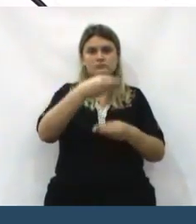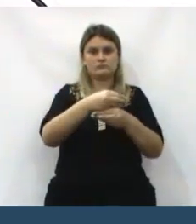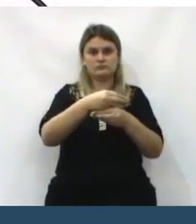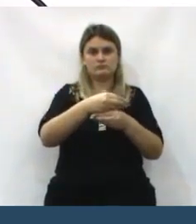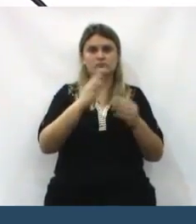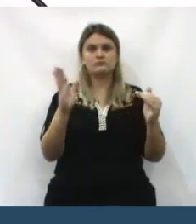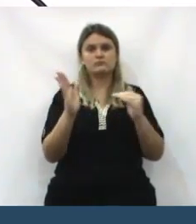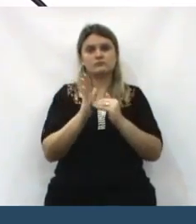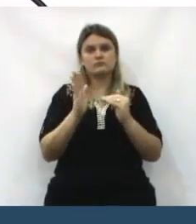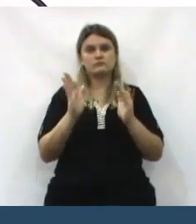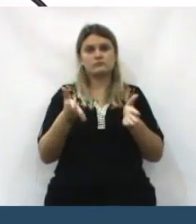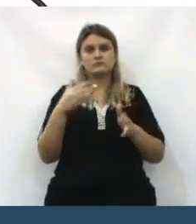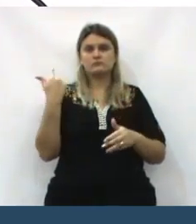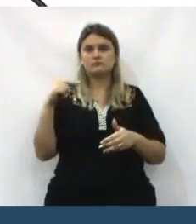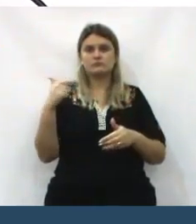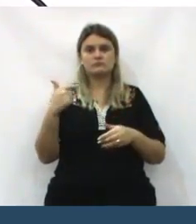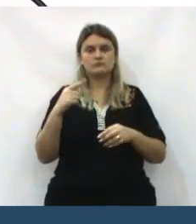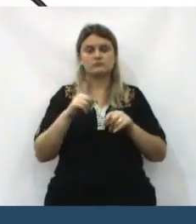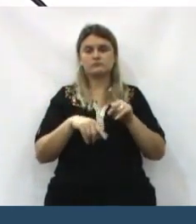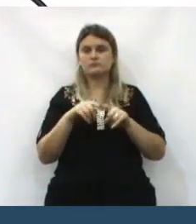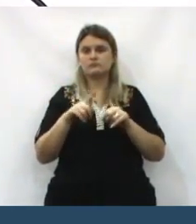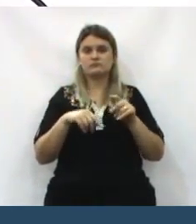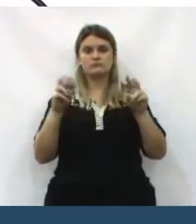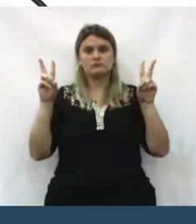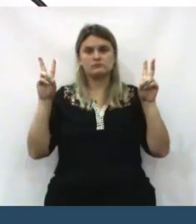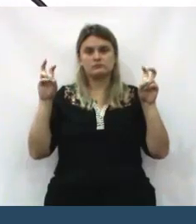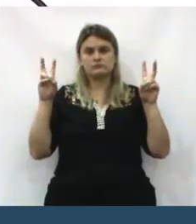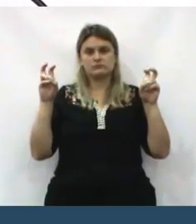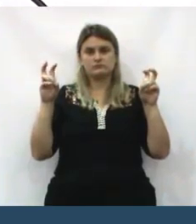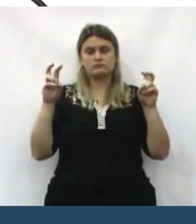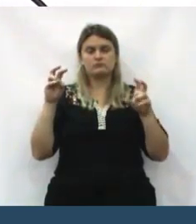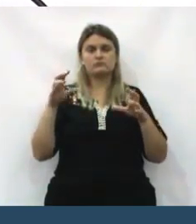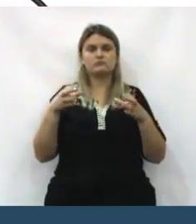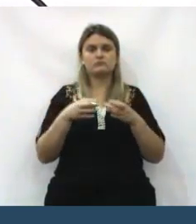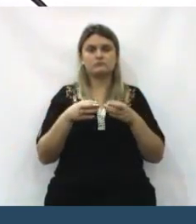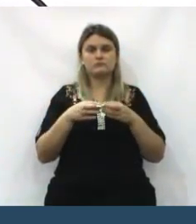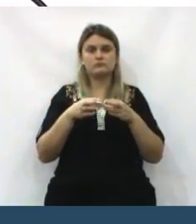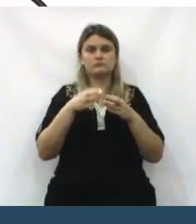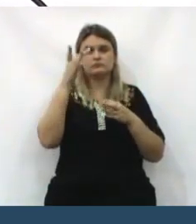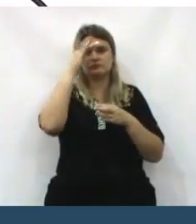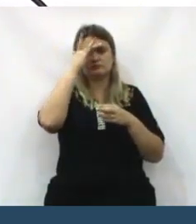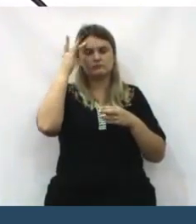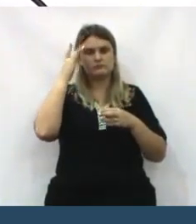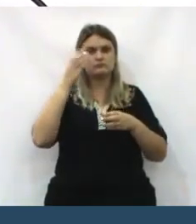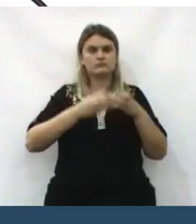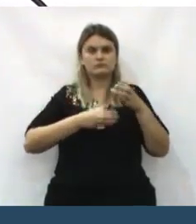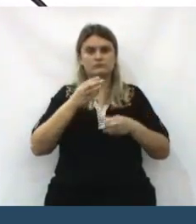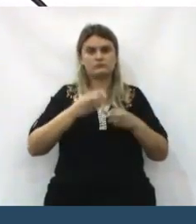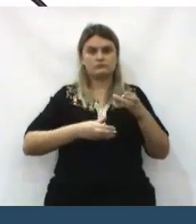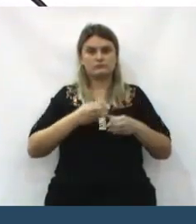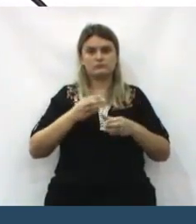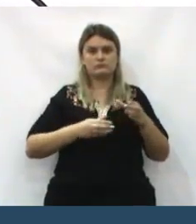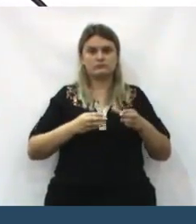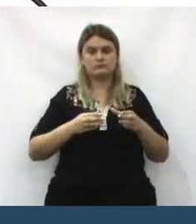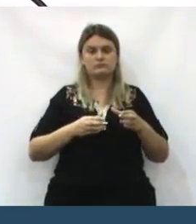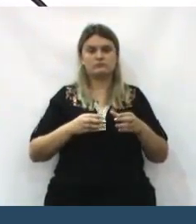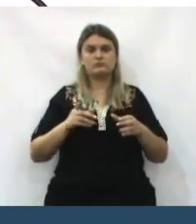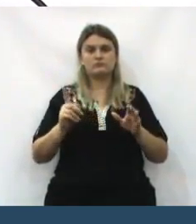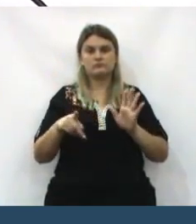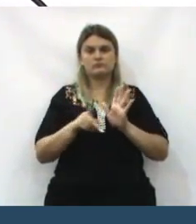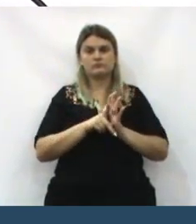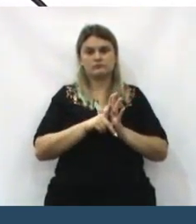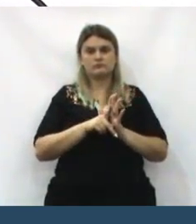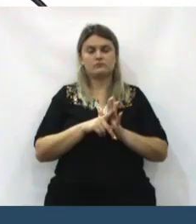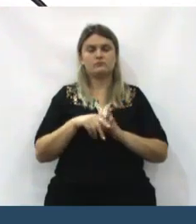emenda. 11 anos. E até hoje não existe matéria sobre o tema dos funcionários públicos concursados. Estou falando do